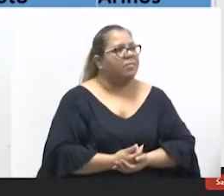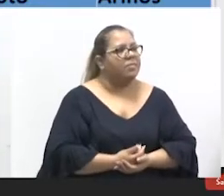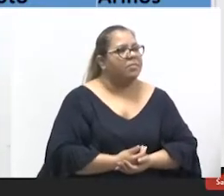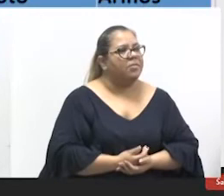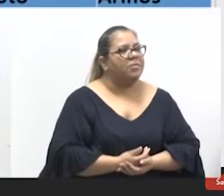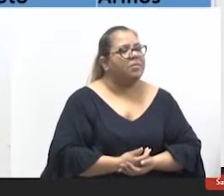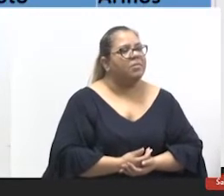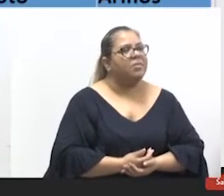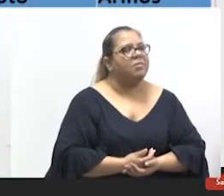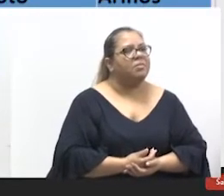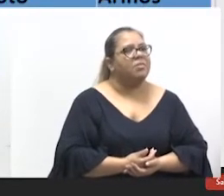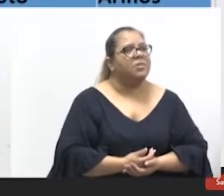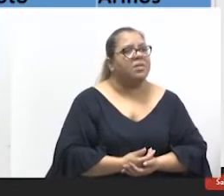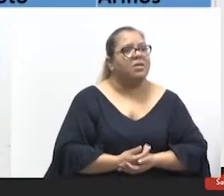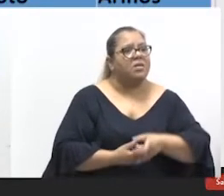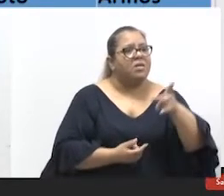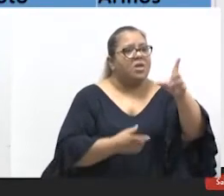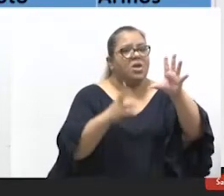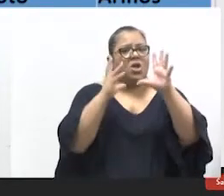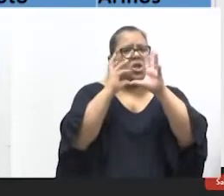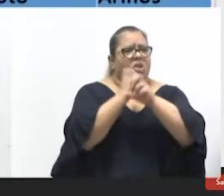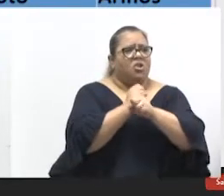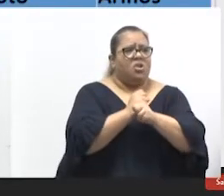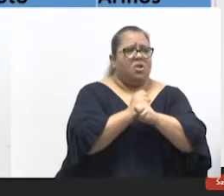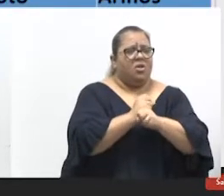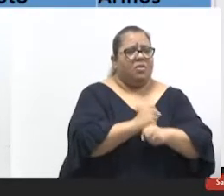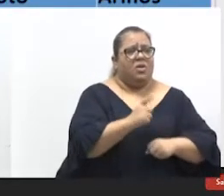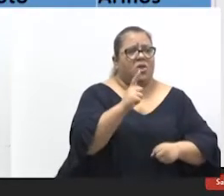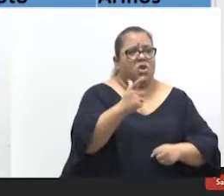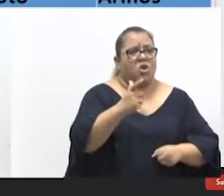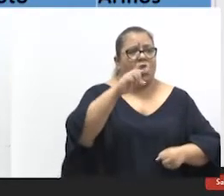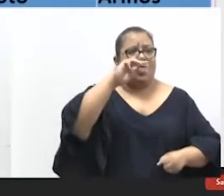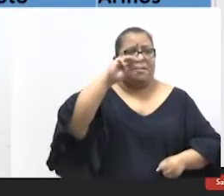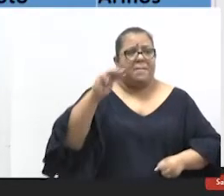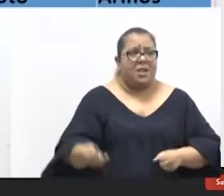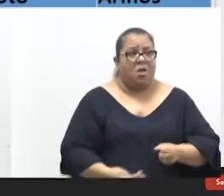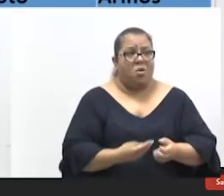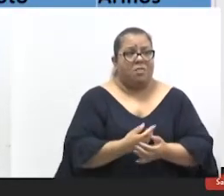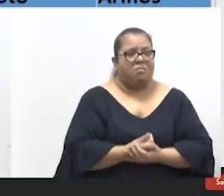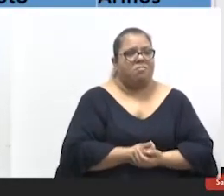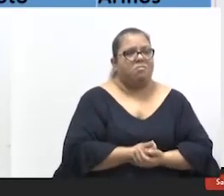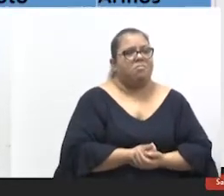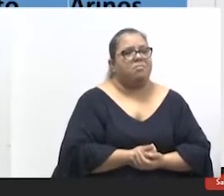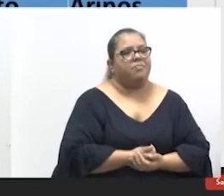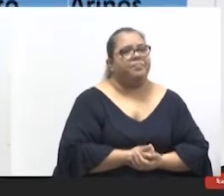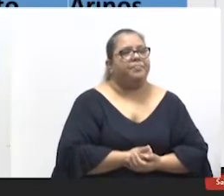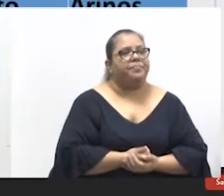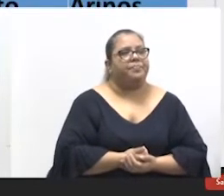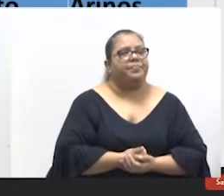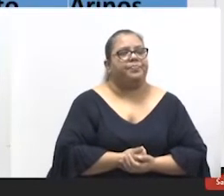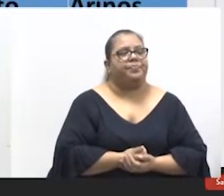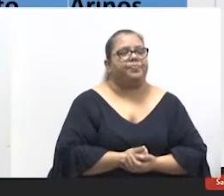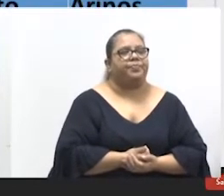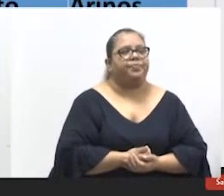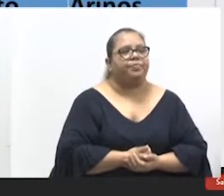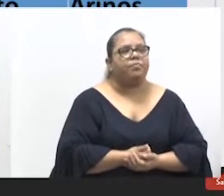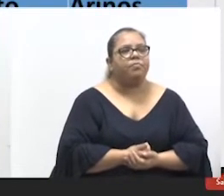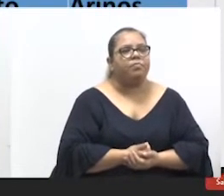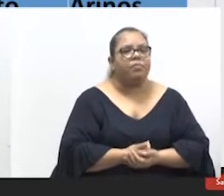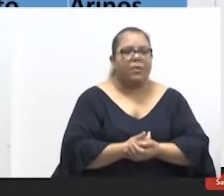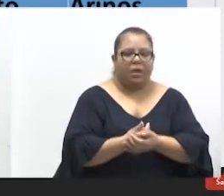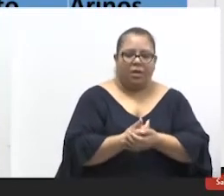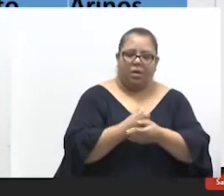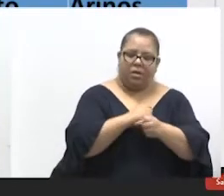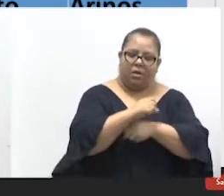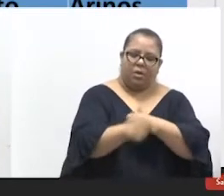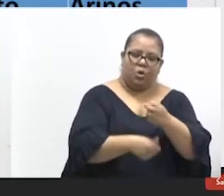em 2.705.000, aproximadamente 706, pode passar. O ano de 2020, o